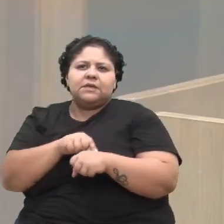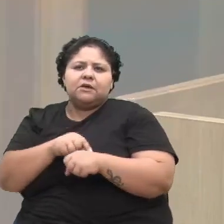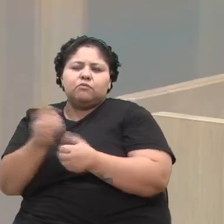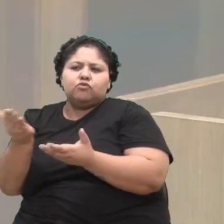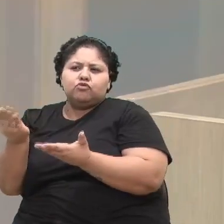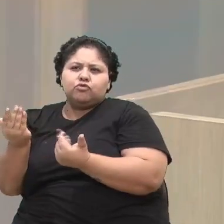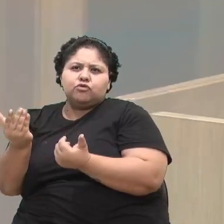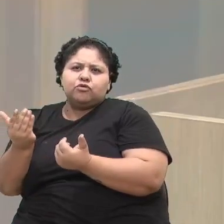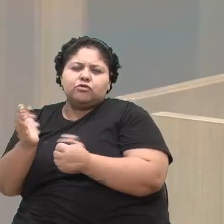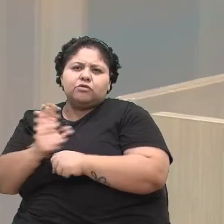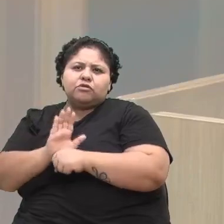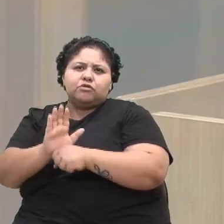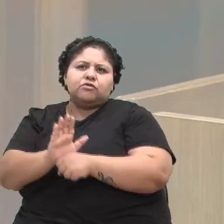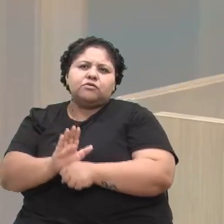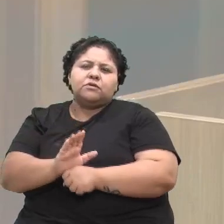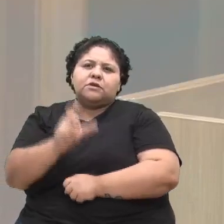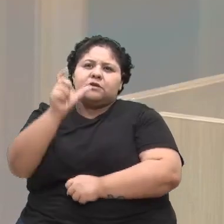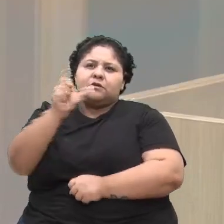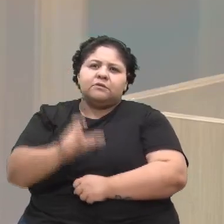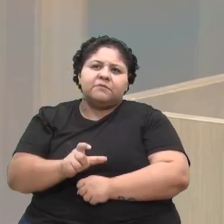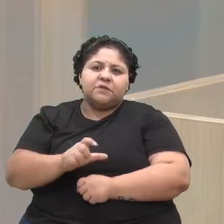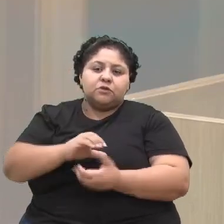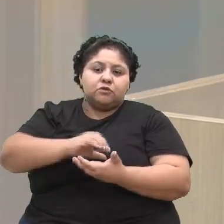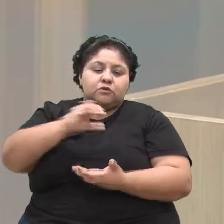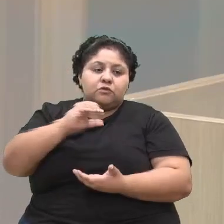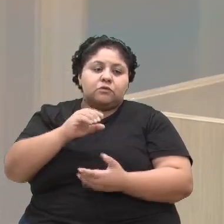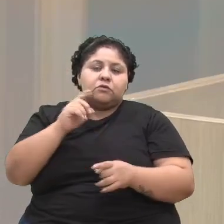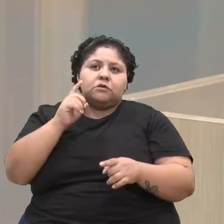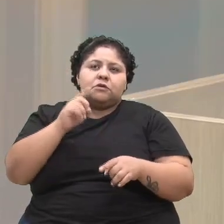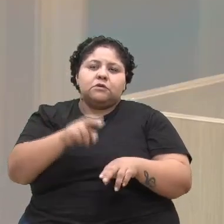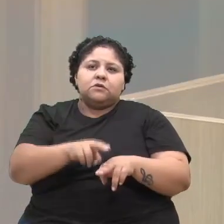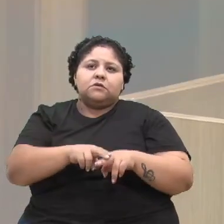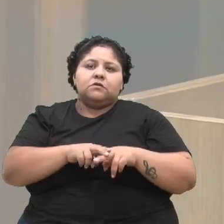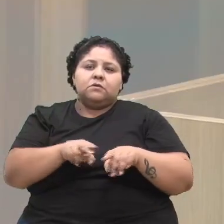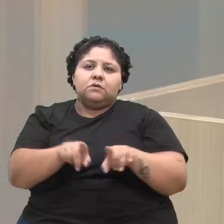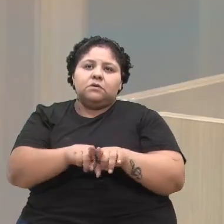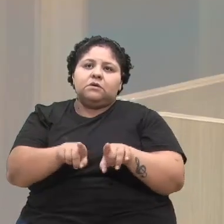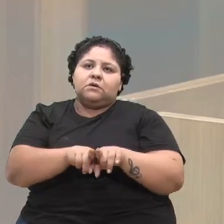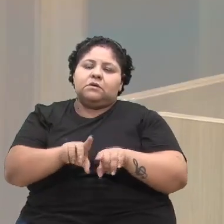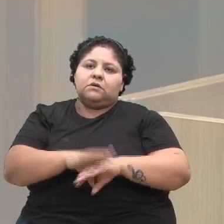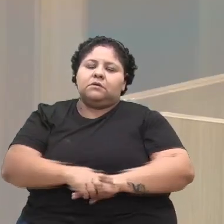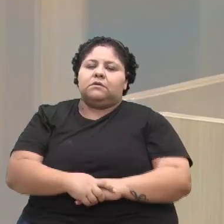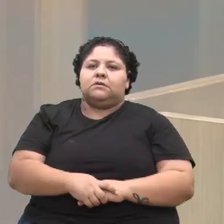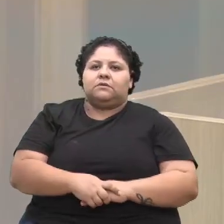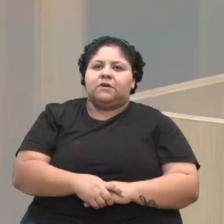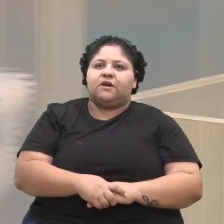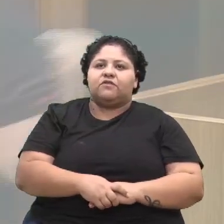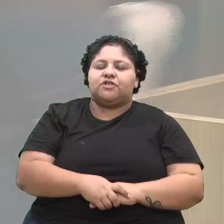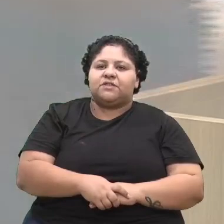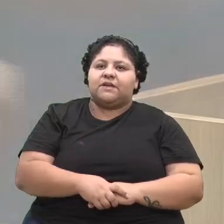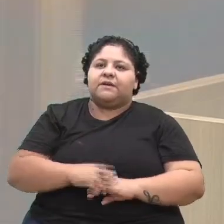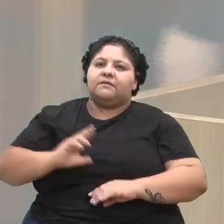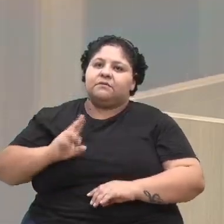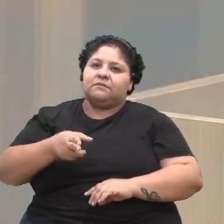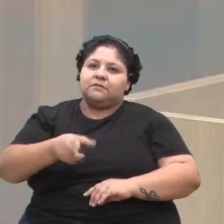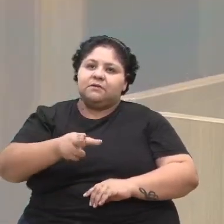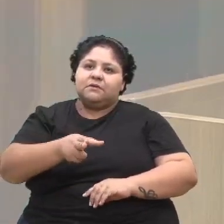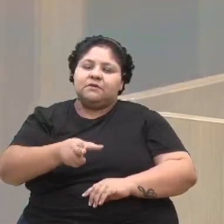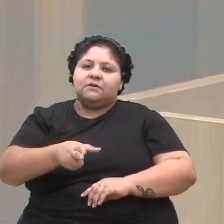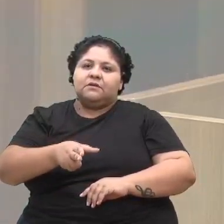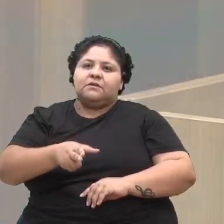ajudei pessoas idosas, por isso que hoje as pessoas procuram sempre me ajudar. Então, isso